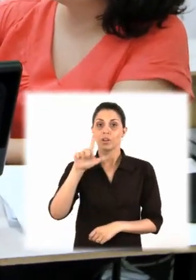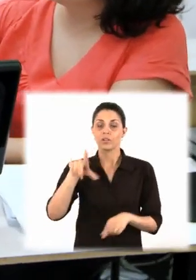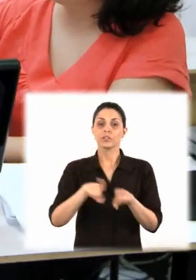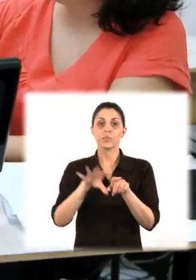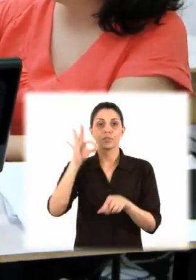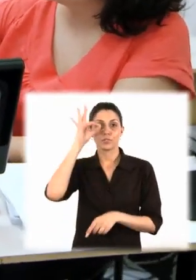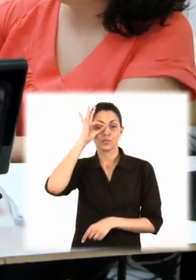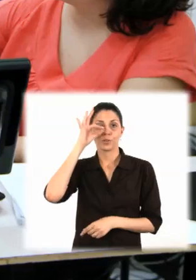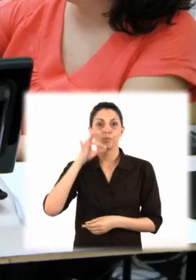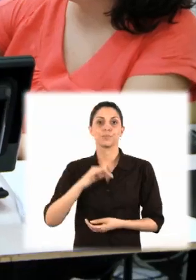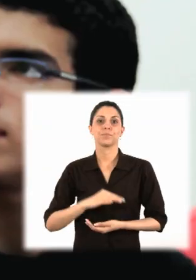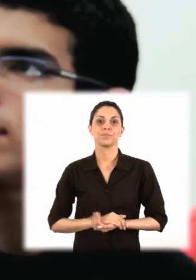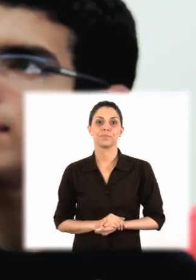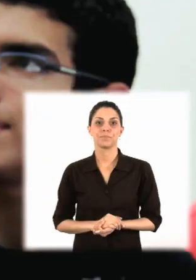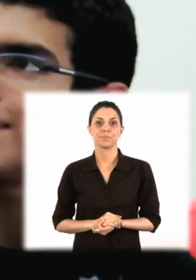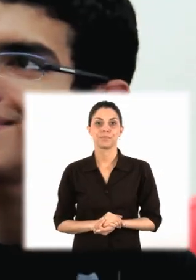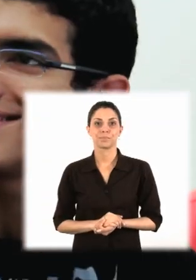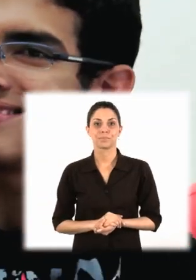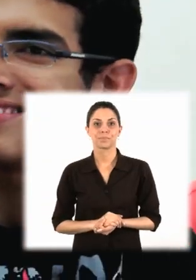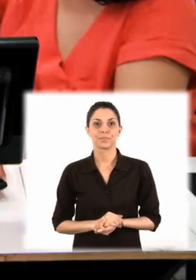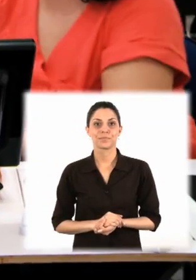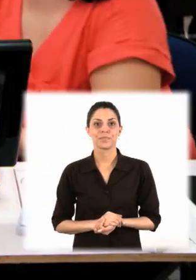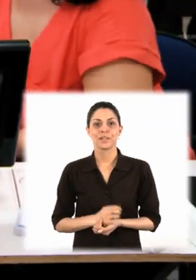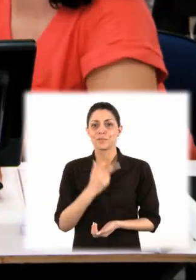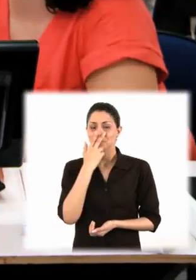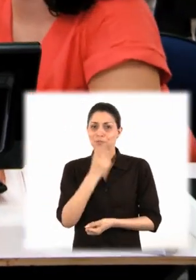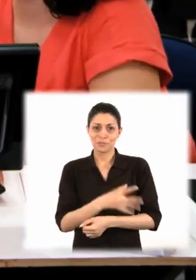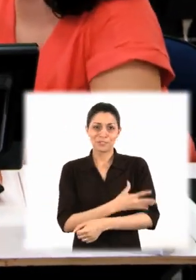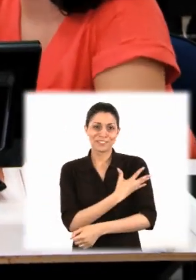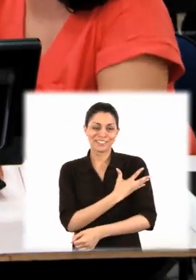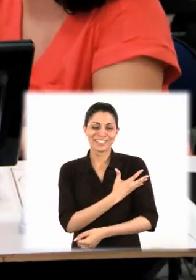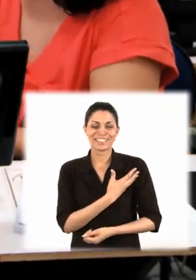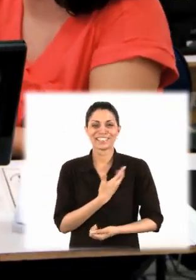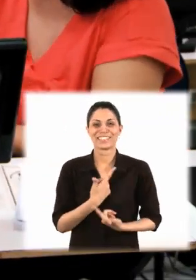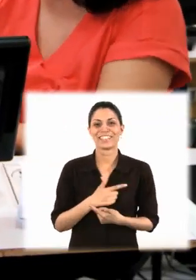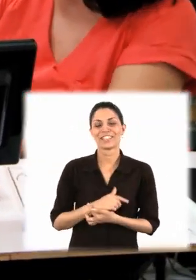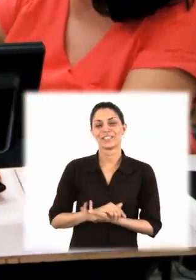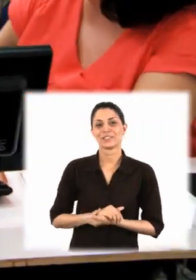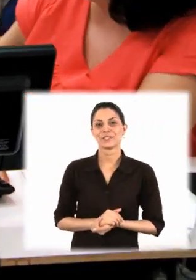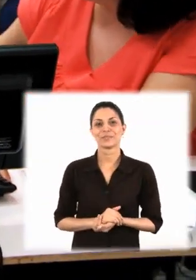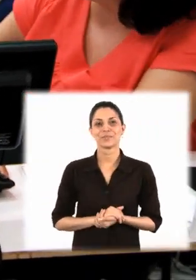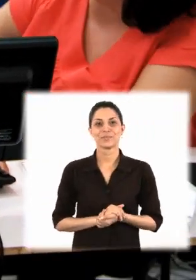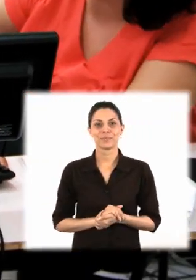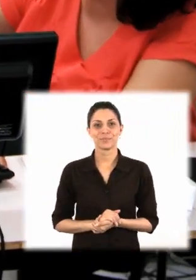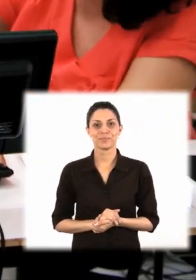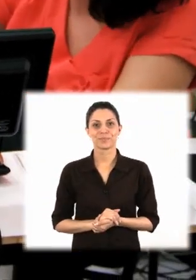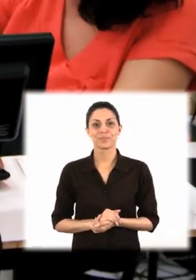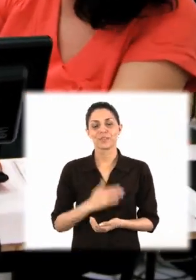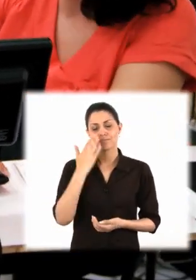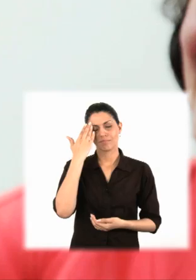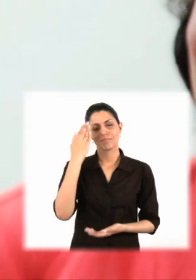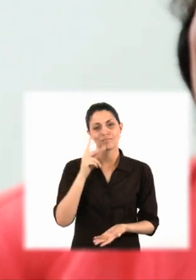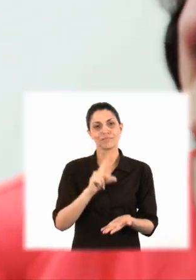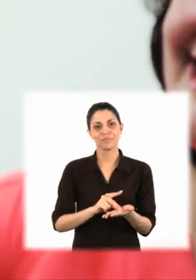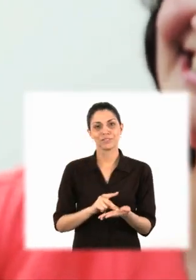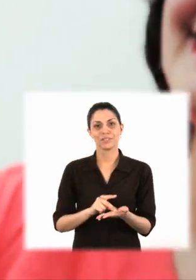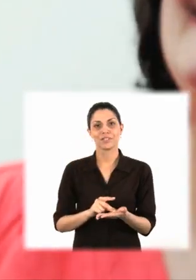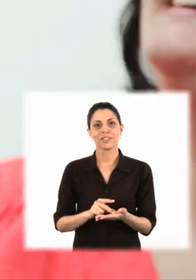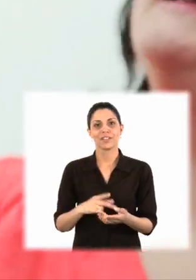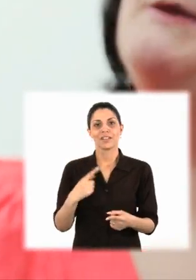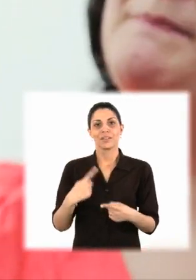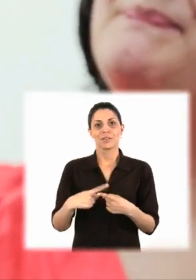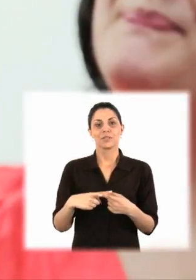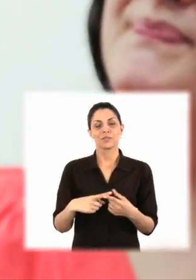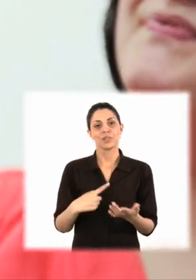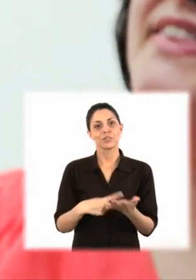um curso de CorelDRAW e de Photoshop. O olhinho dele ficou cheio de lágrimas. Obrigado mesmo, por